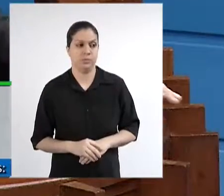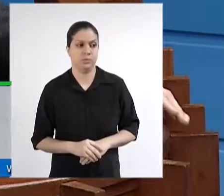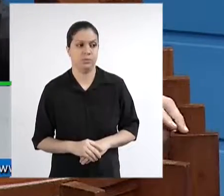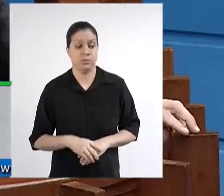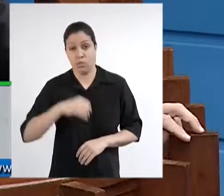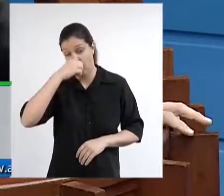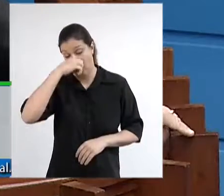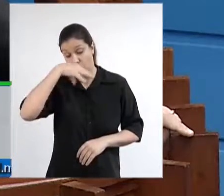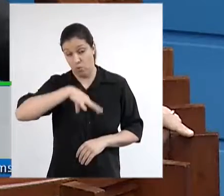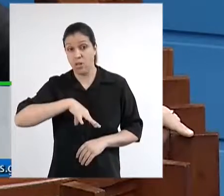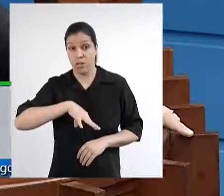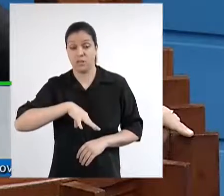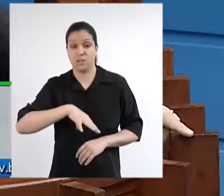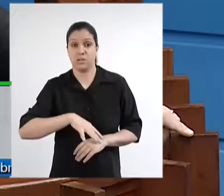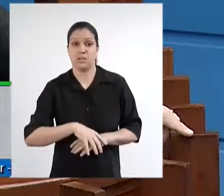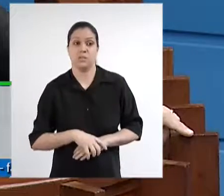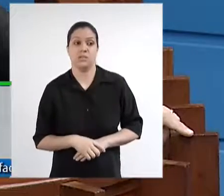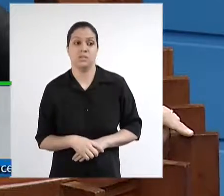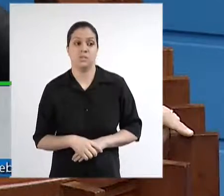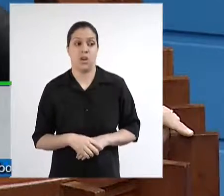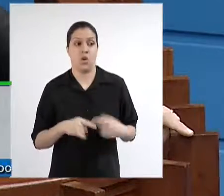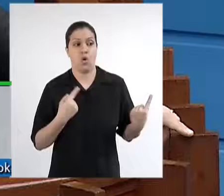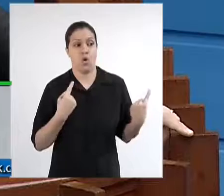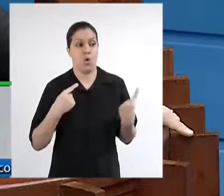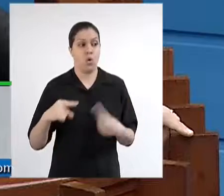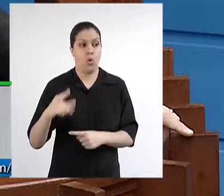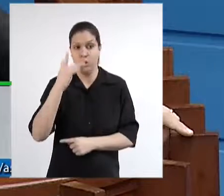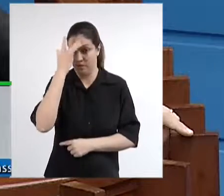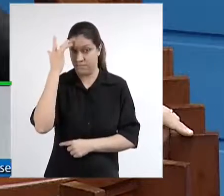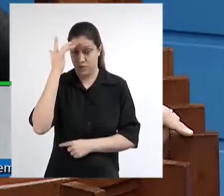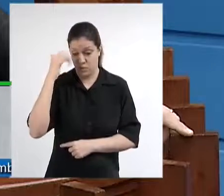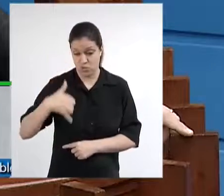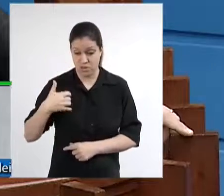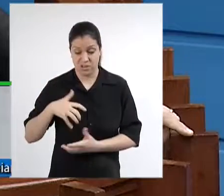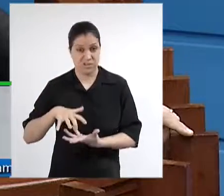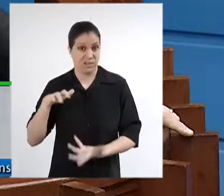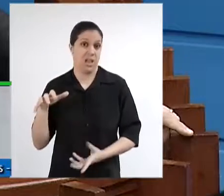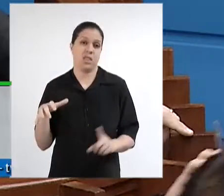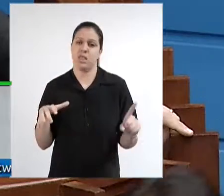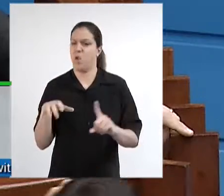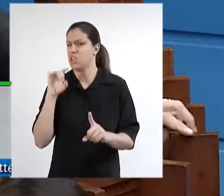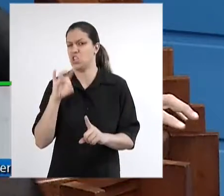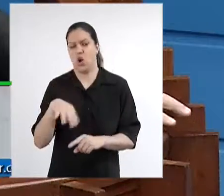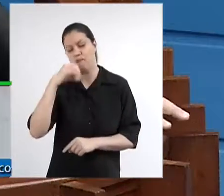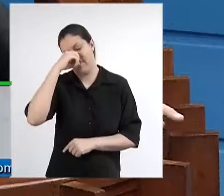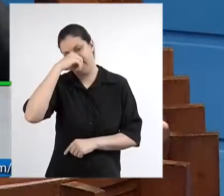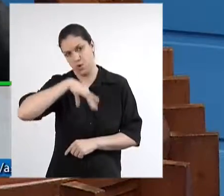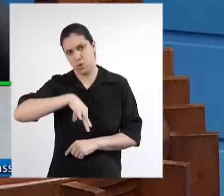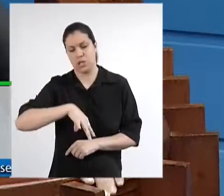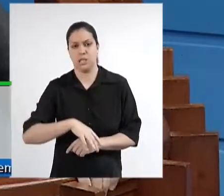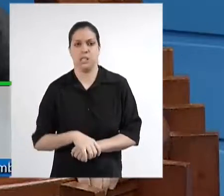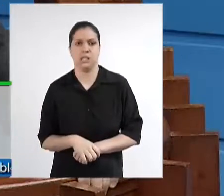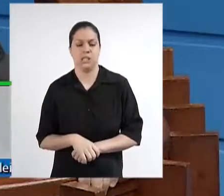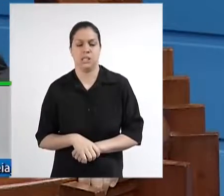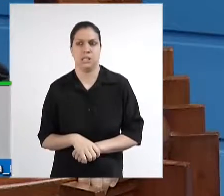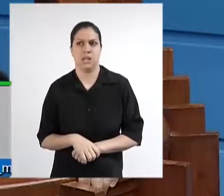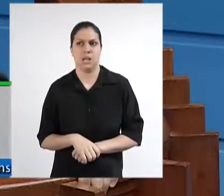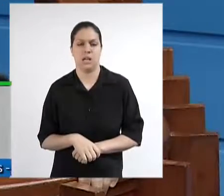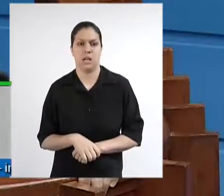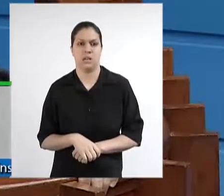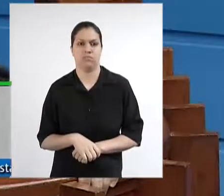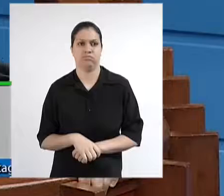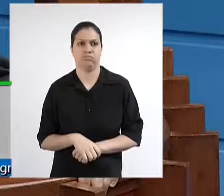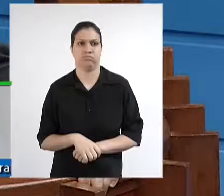a violência contra a pessoa idosa não é só a violência no